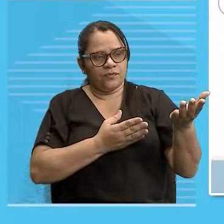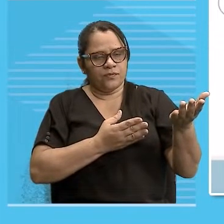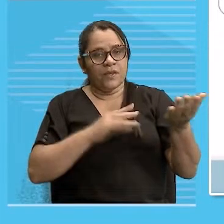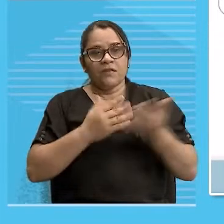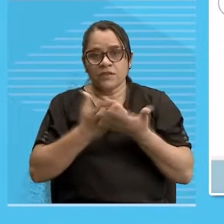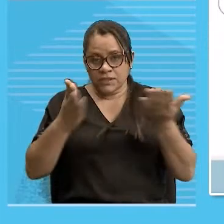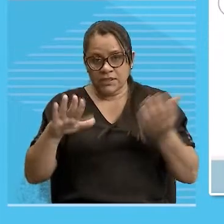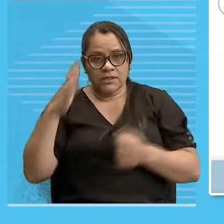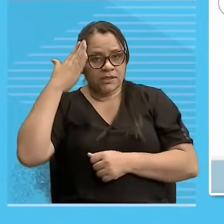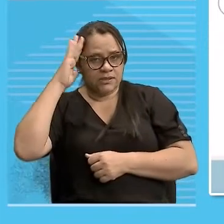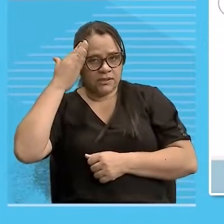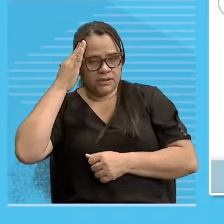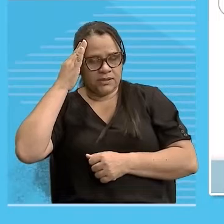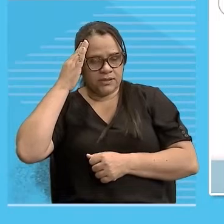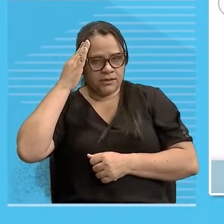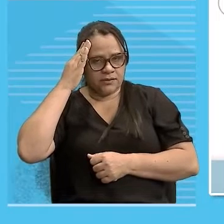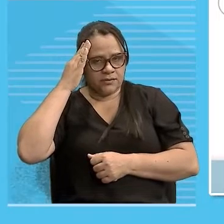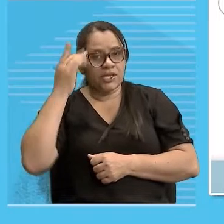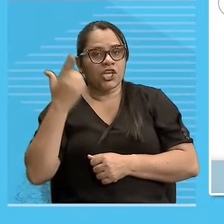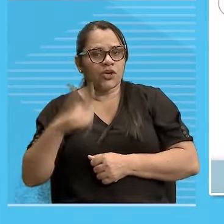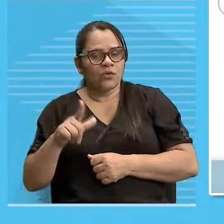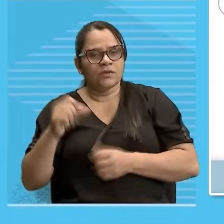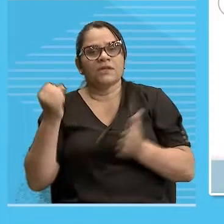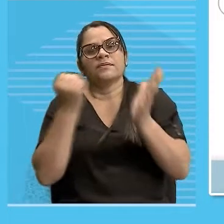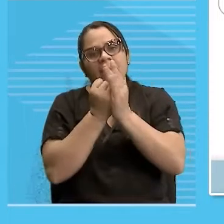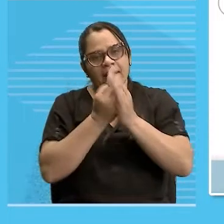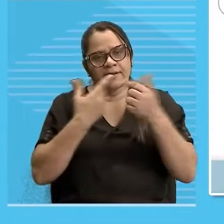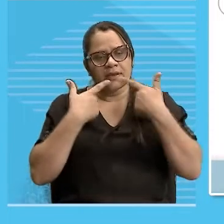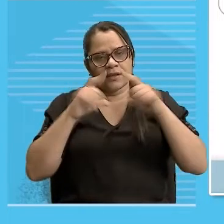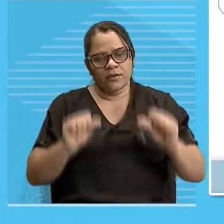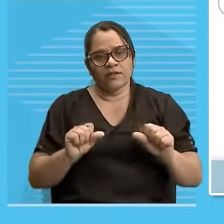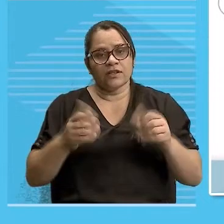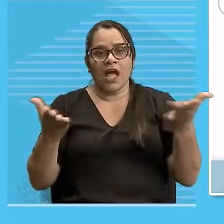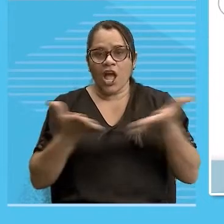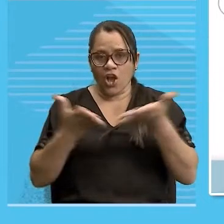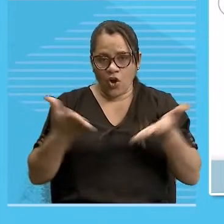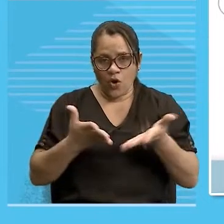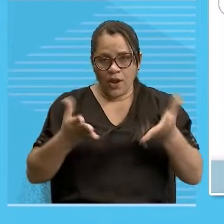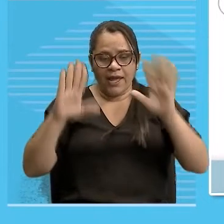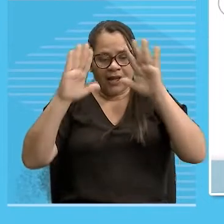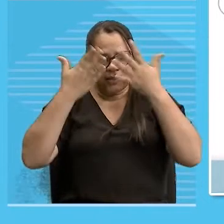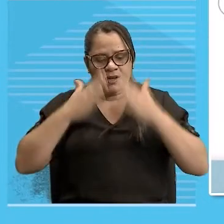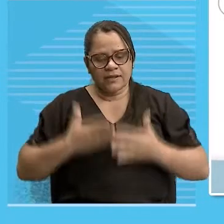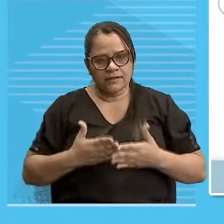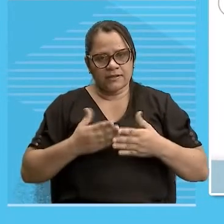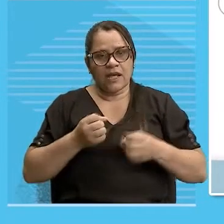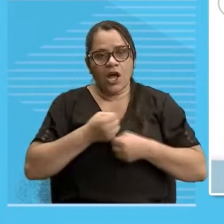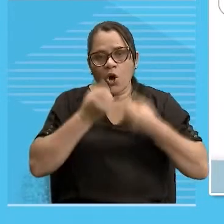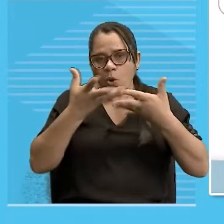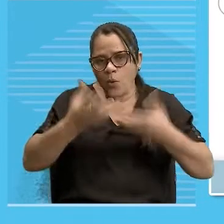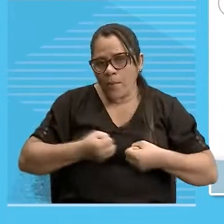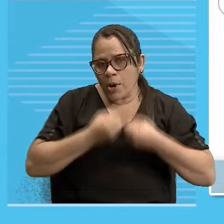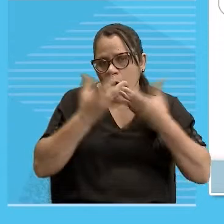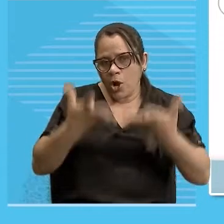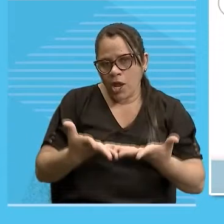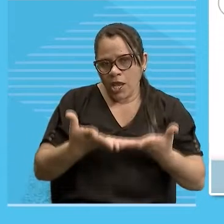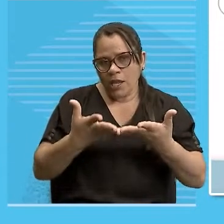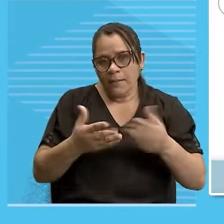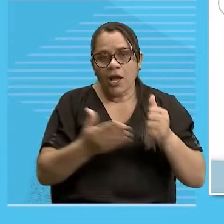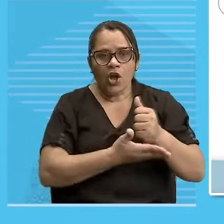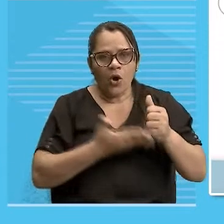Entendeu? Dentre outras marcas linguísticas. Agora vamos analisar o poema já com base nessas dicas,